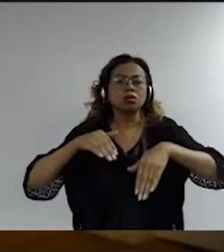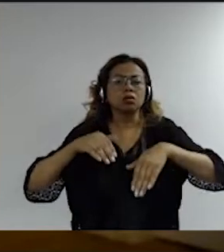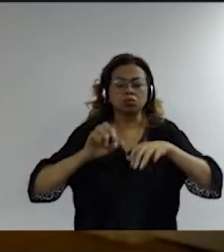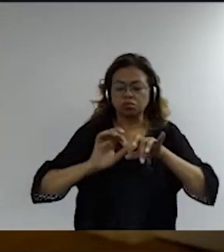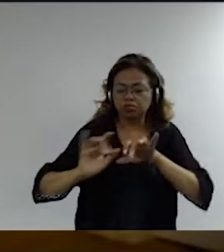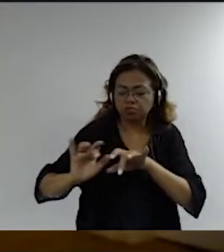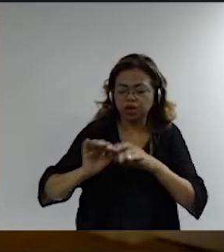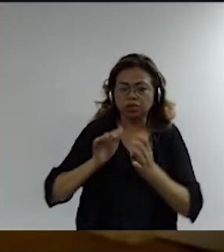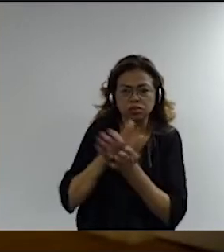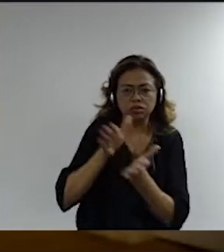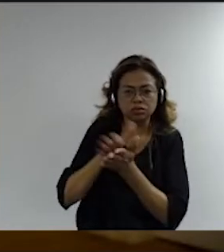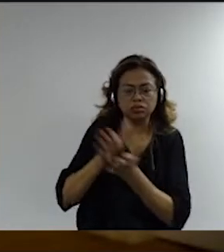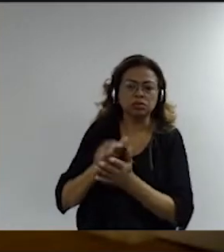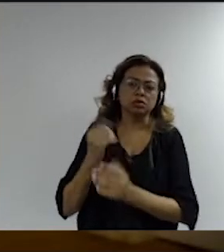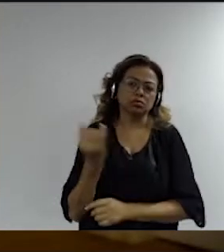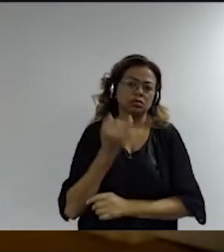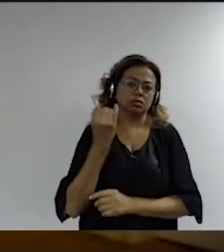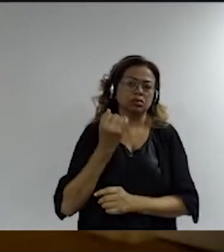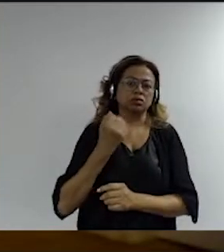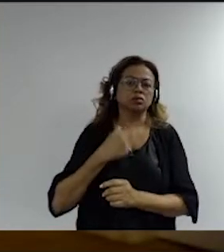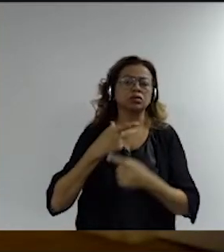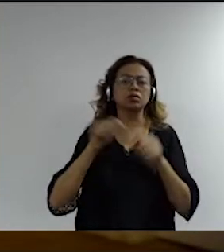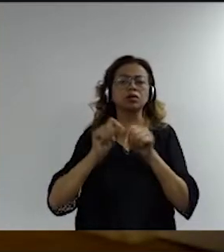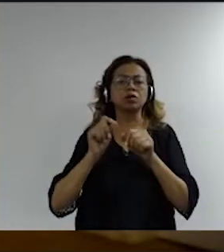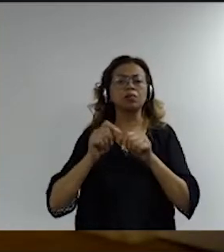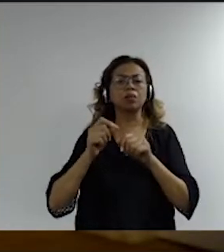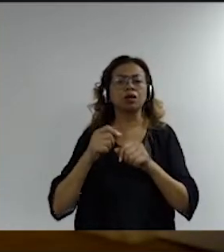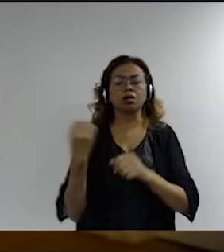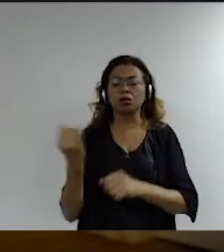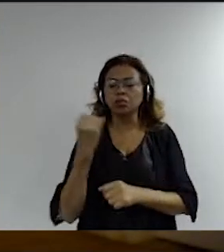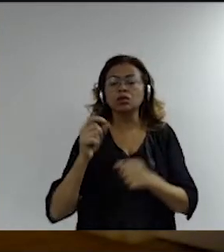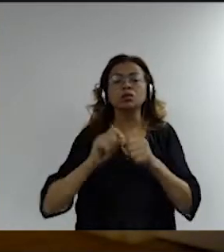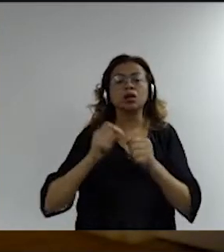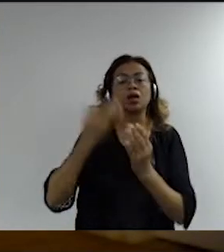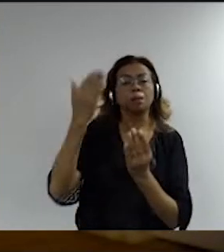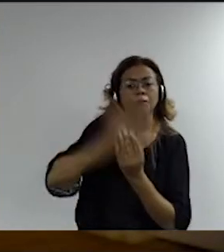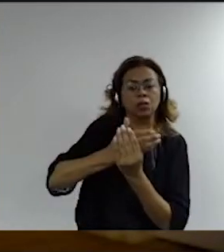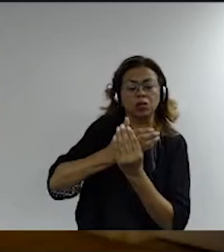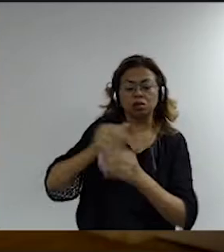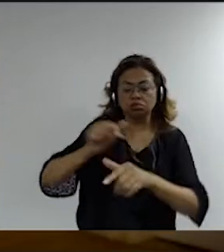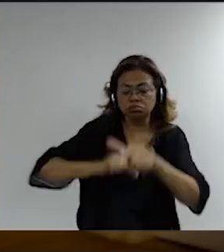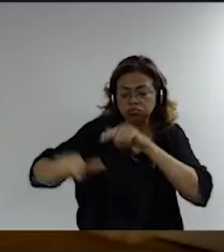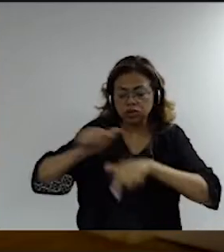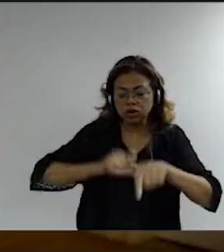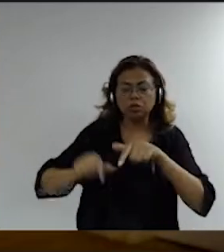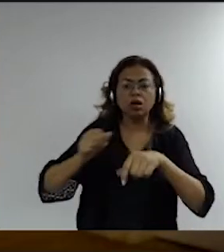procedimentos, necessários para mudanças de processos de trabalho.